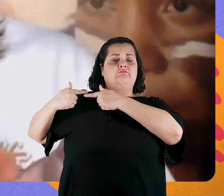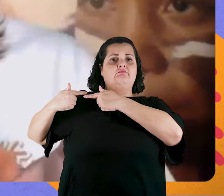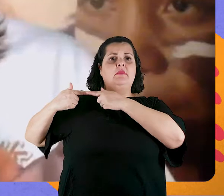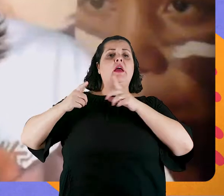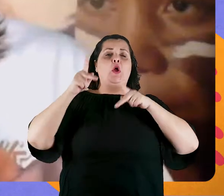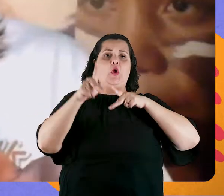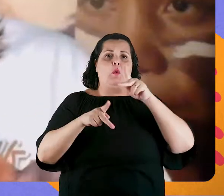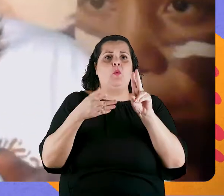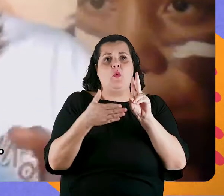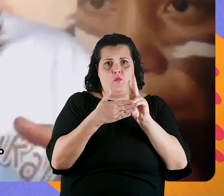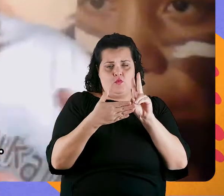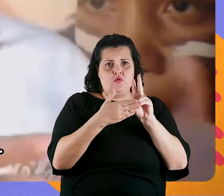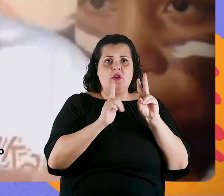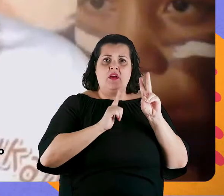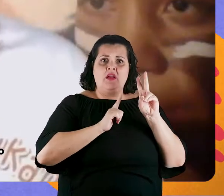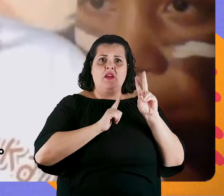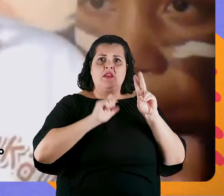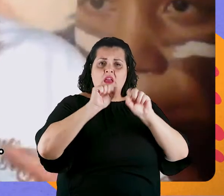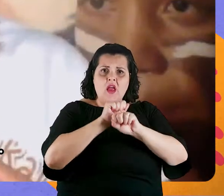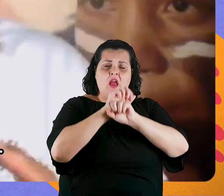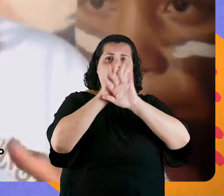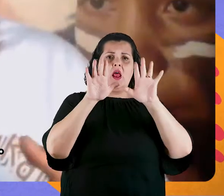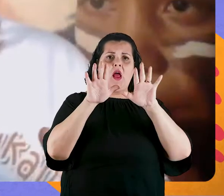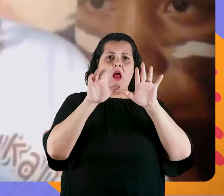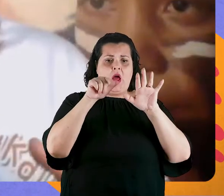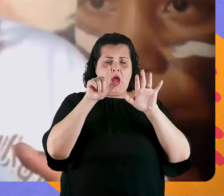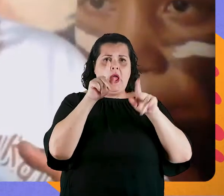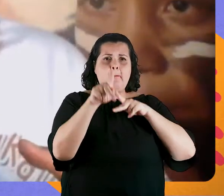têm muito claro. São povos do coletivo e, portanto,